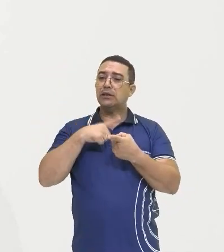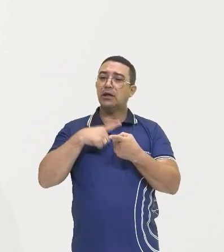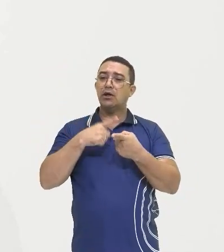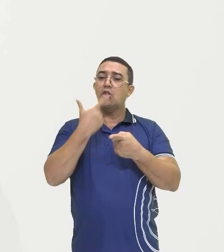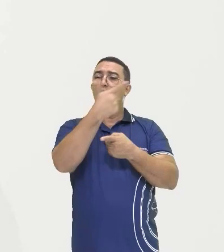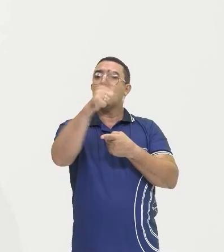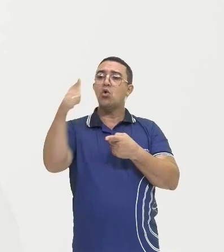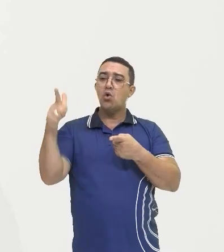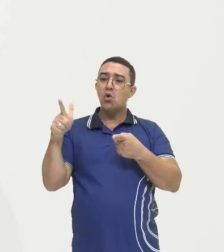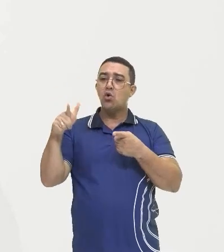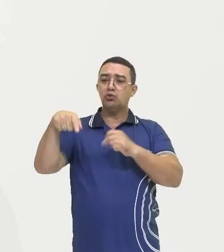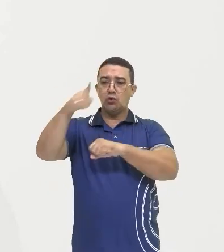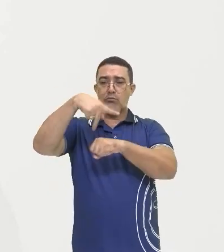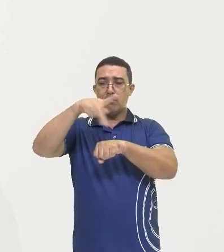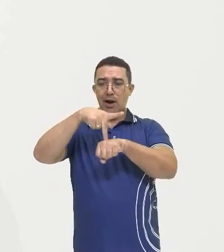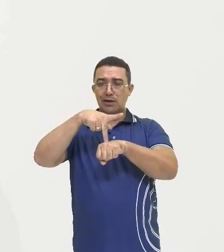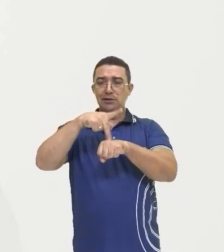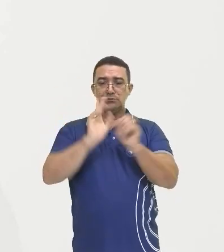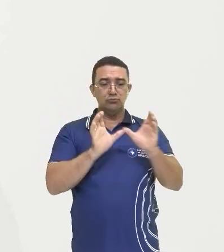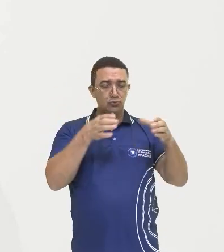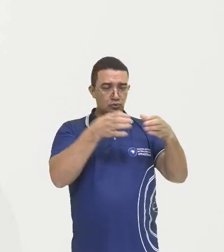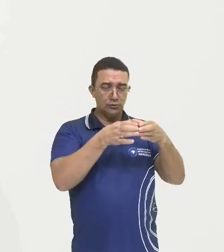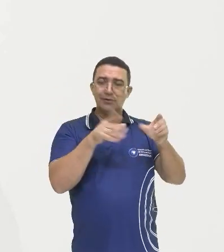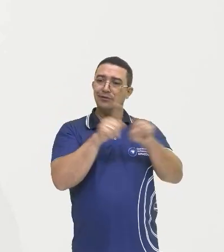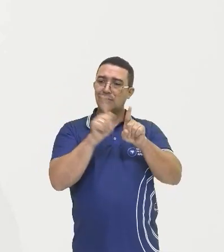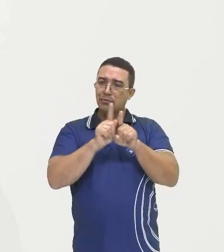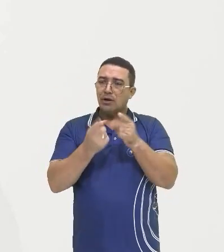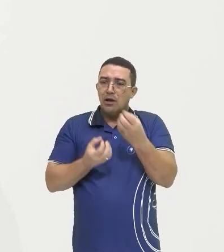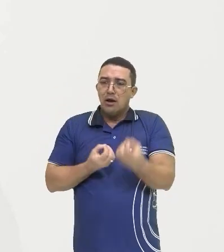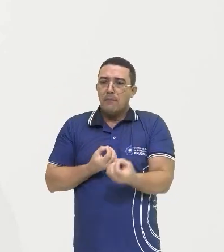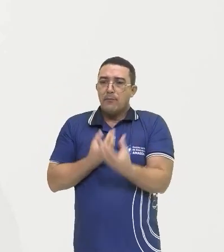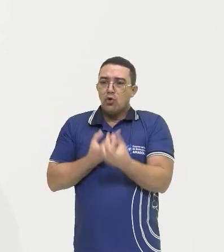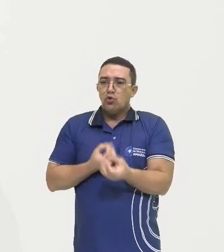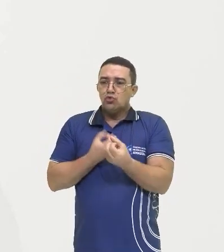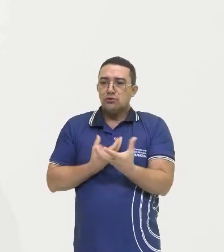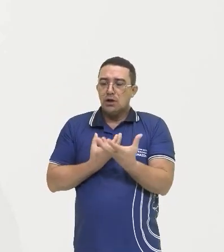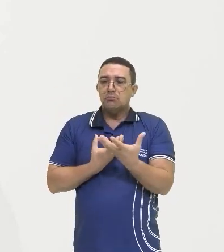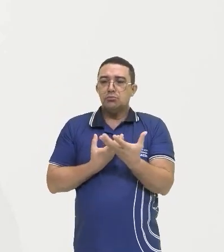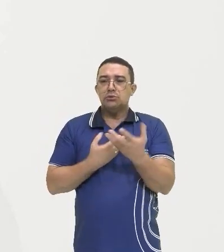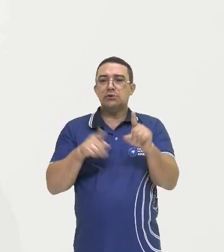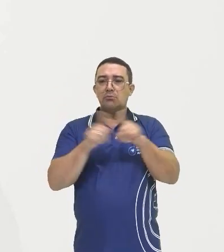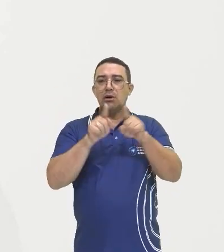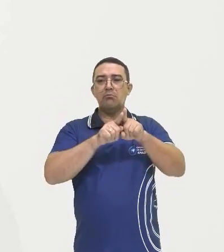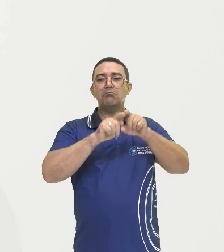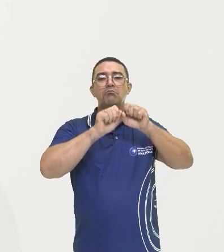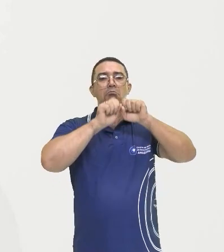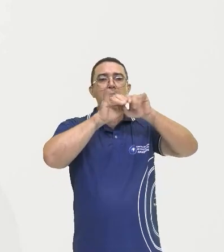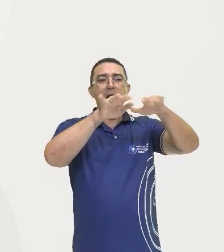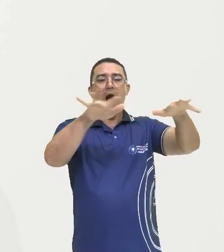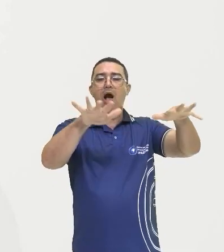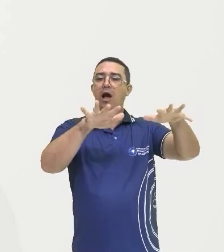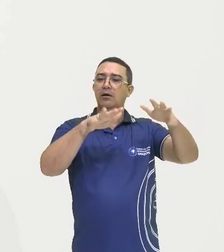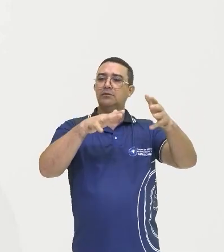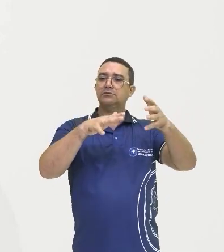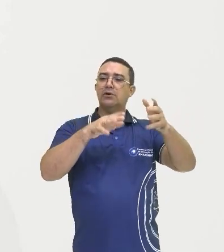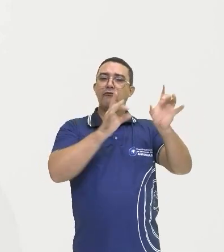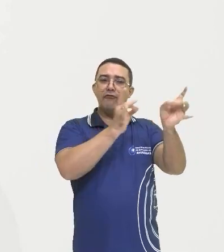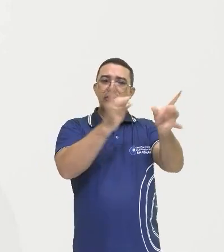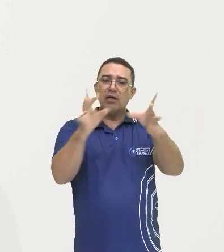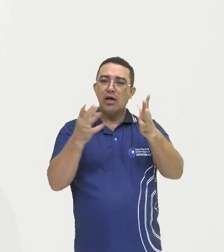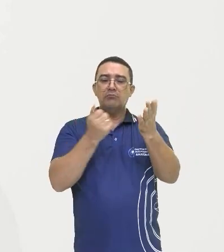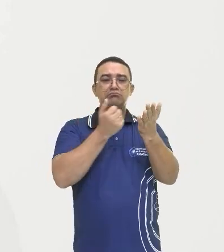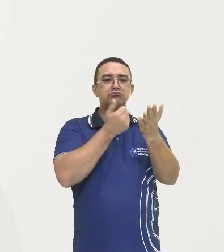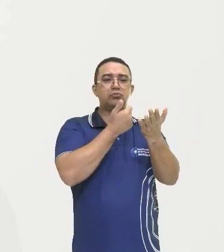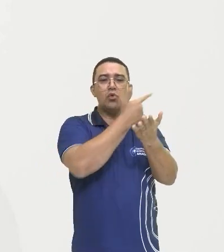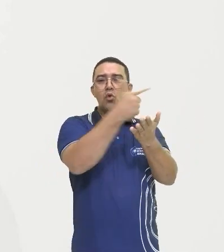outros países produzindo e mandando esses produtos, tá certo? Então você, obviamente, vai ter